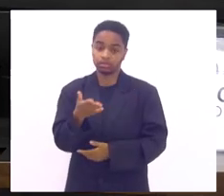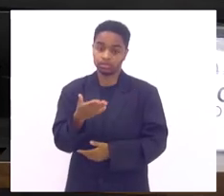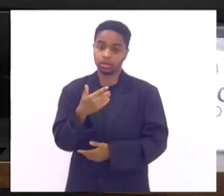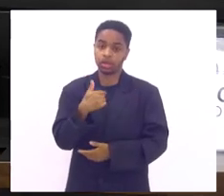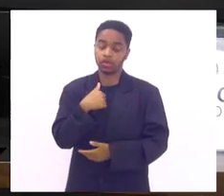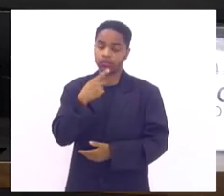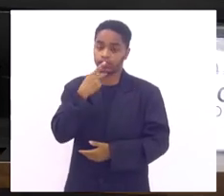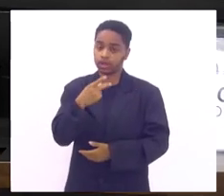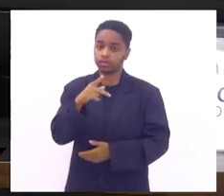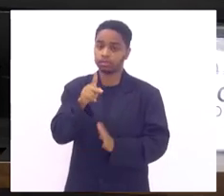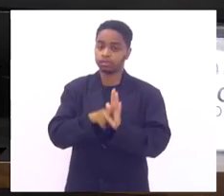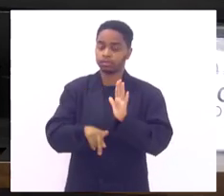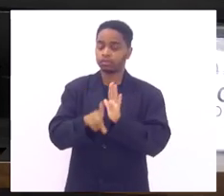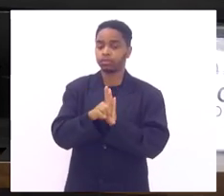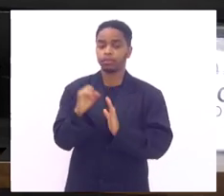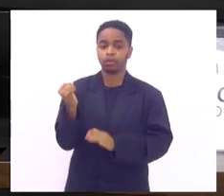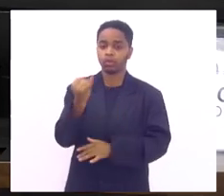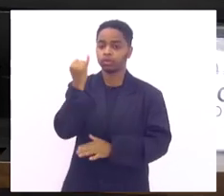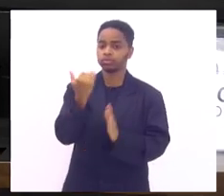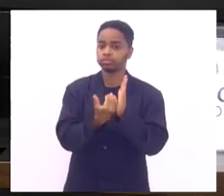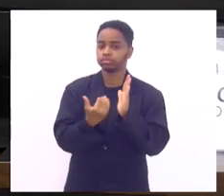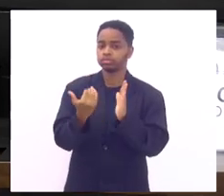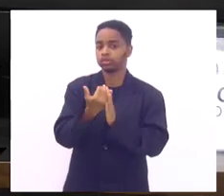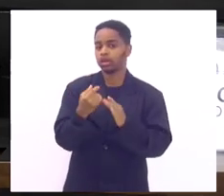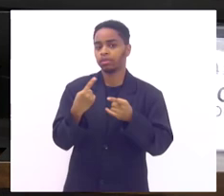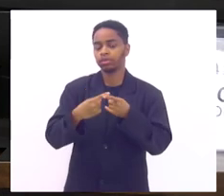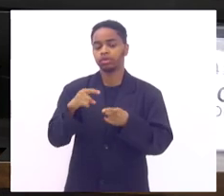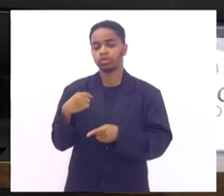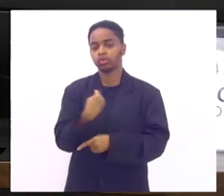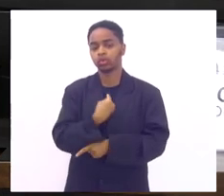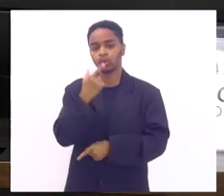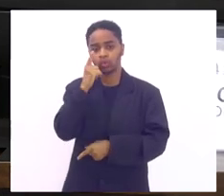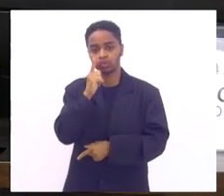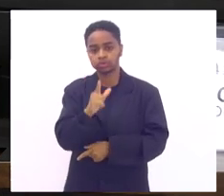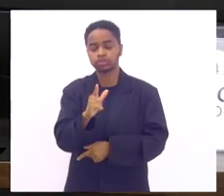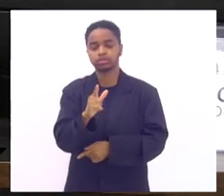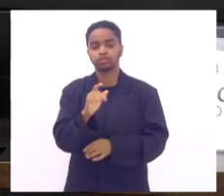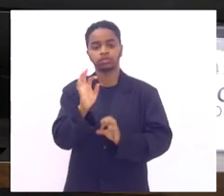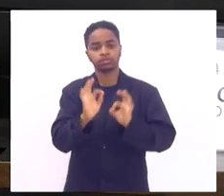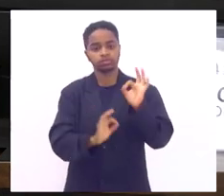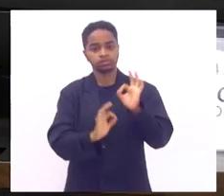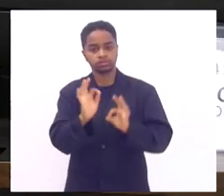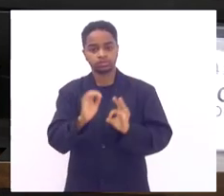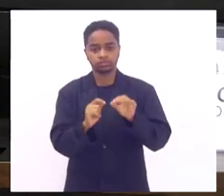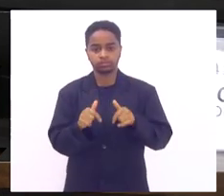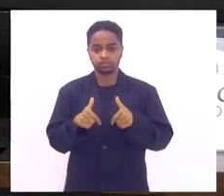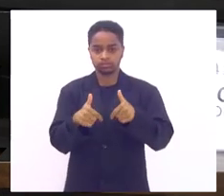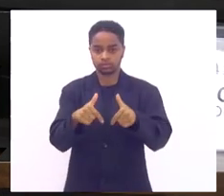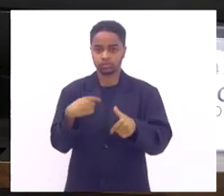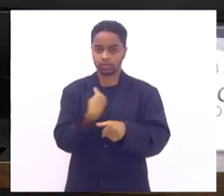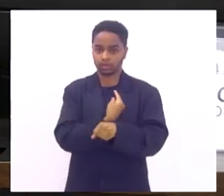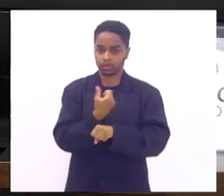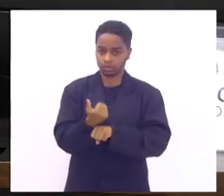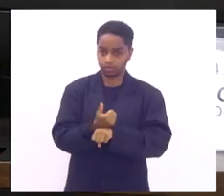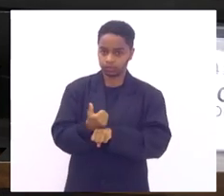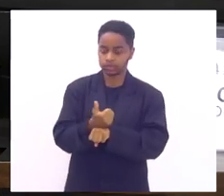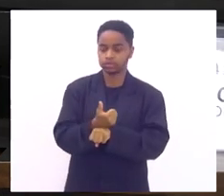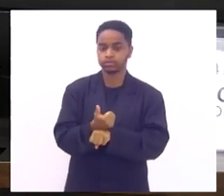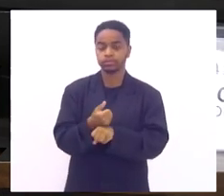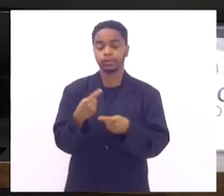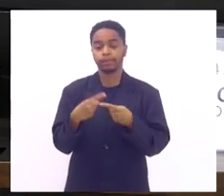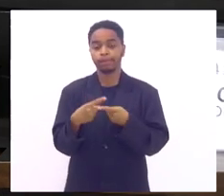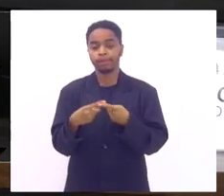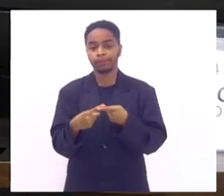como importantíssimo para que a gente entregue valor para a sociedade, a gente consiga regular o exercício da profissão contábil. Eu costumo dizer